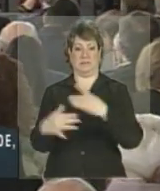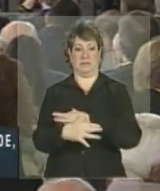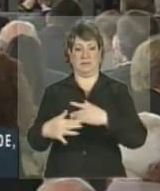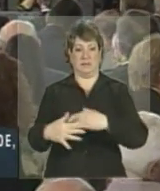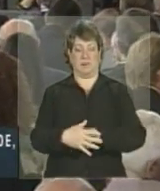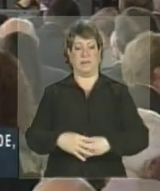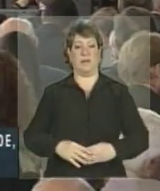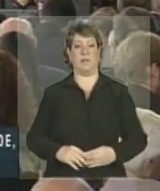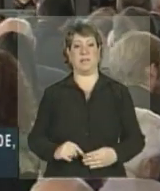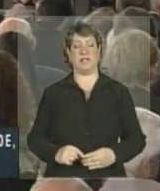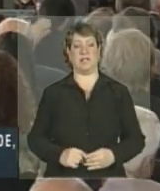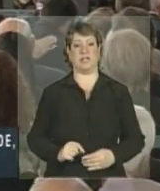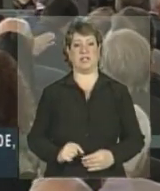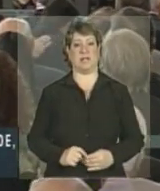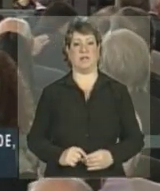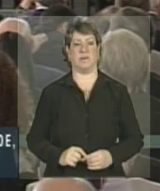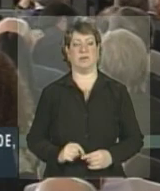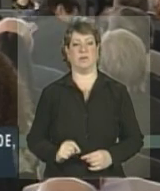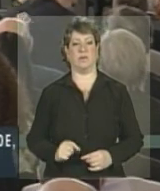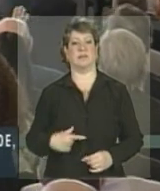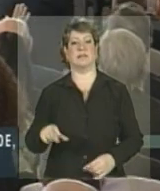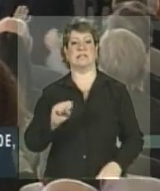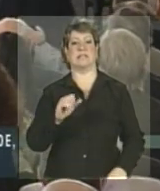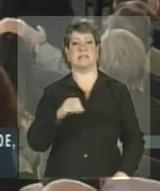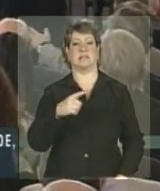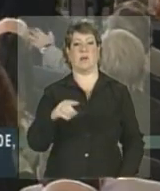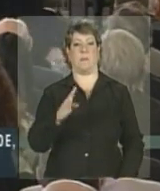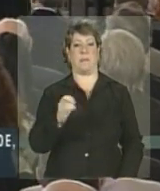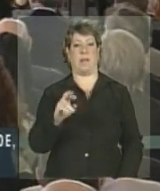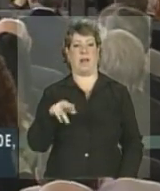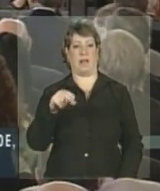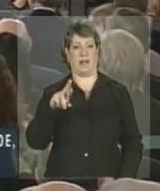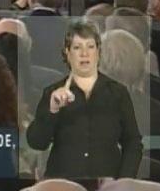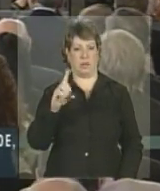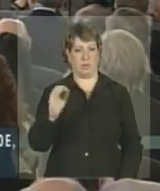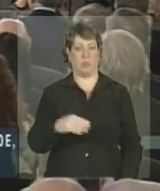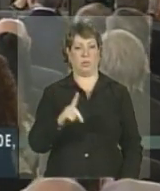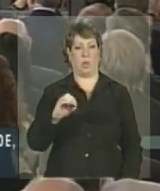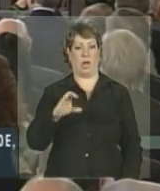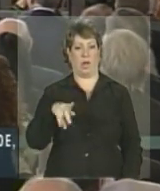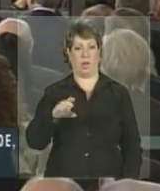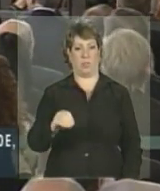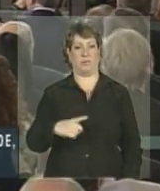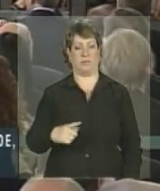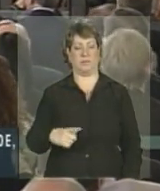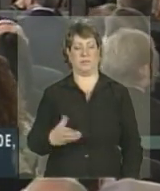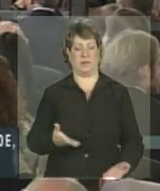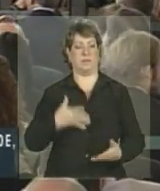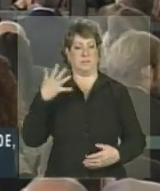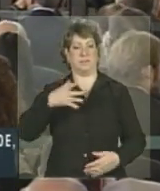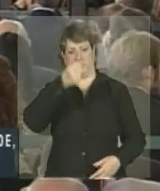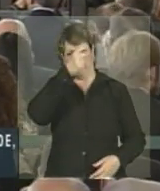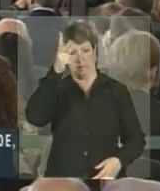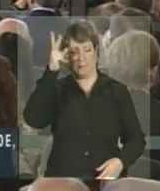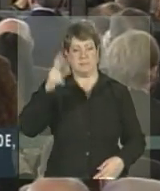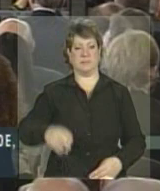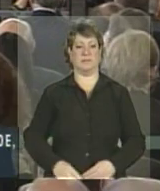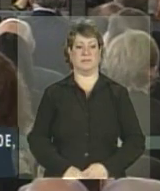brasileiras. O prefeito de São Bernardo do Campo. Senhor Luiz Marinho, a fazer uso da palavra.